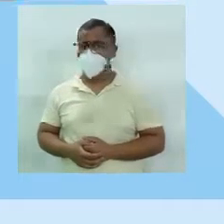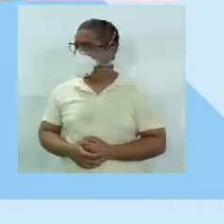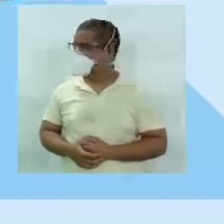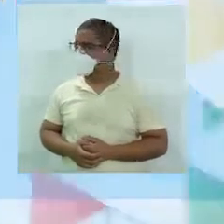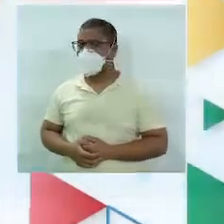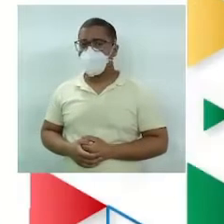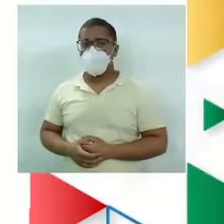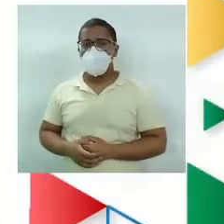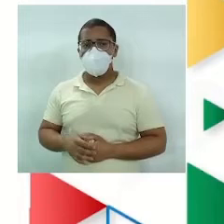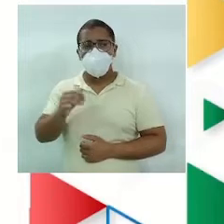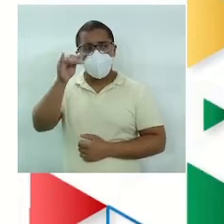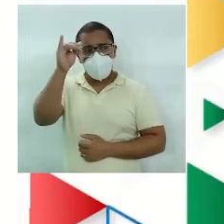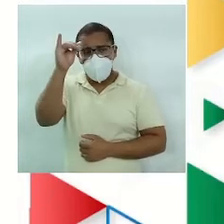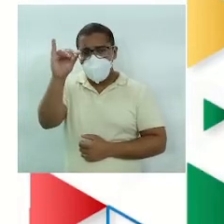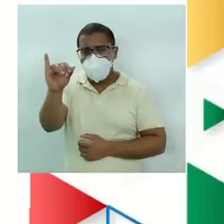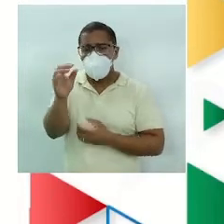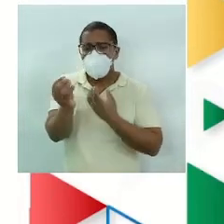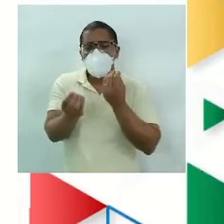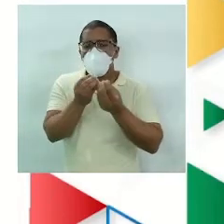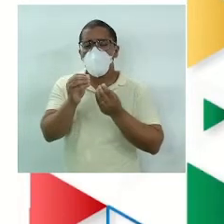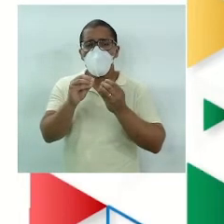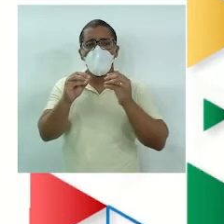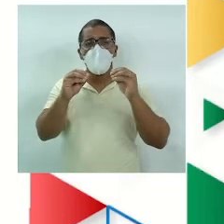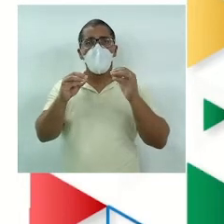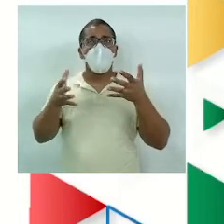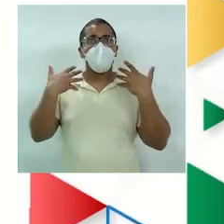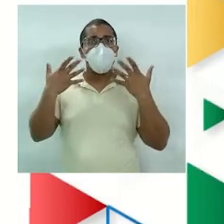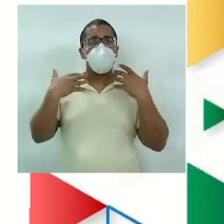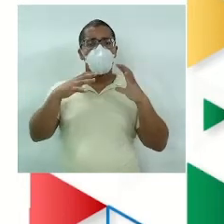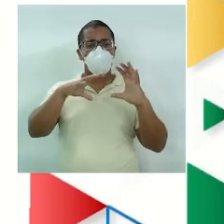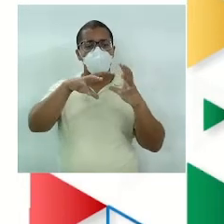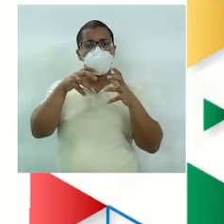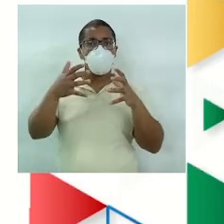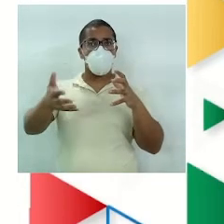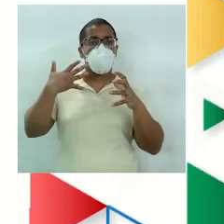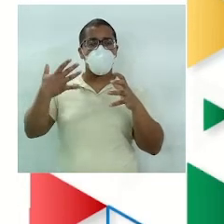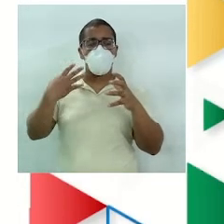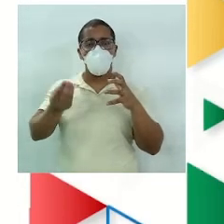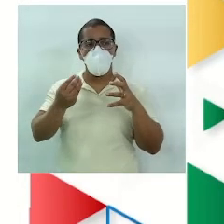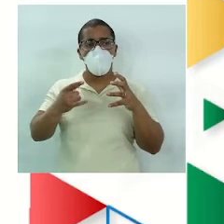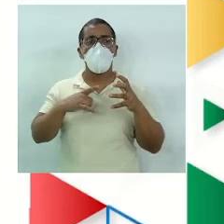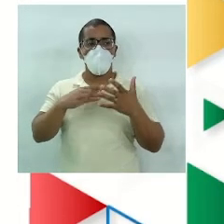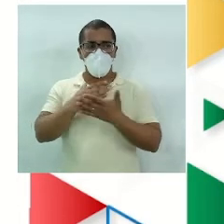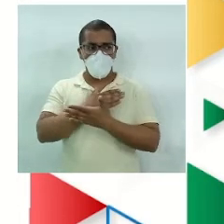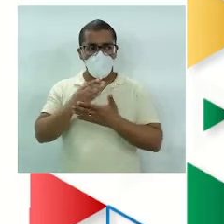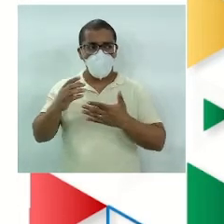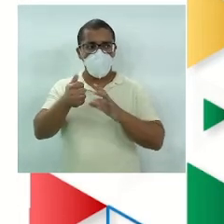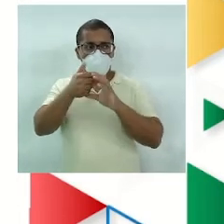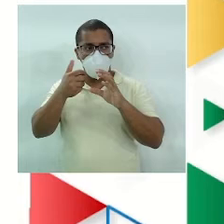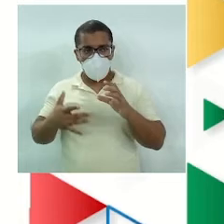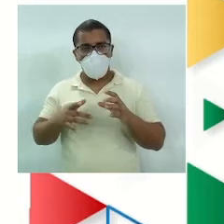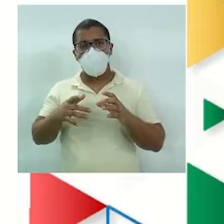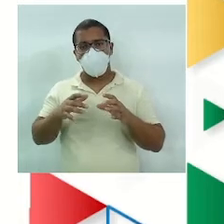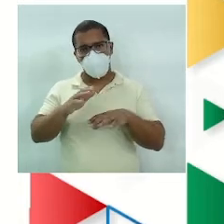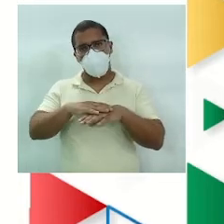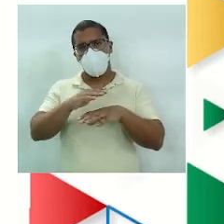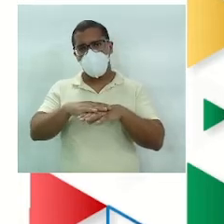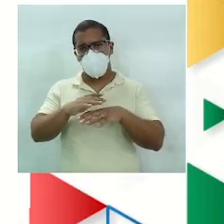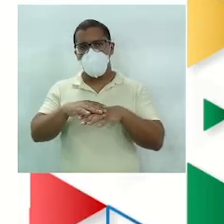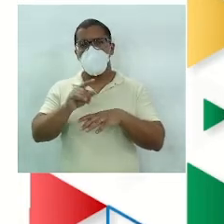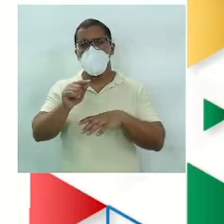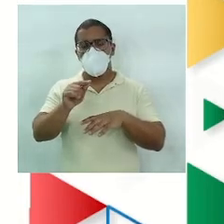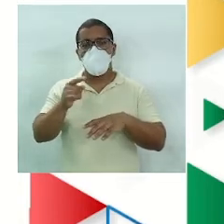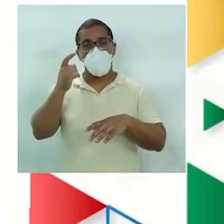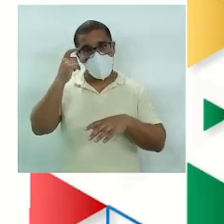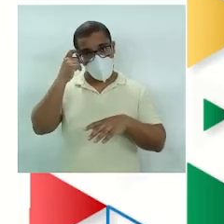Como evitar o efeito estufa, tá certo? Algumas dicas de ações individuais também contribuem para a redução do efeito estufa, são